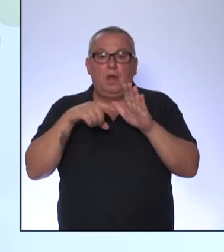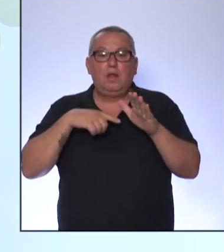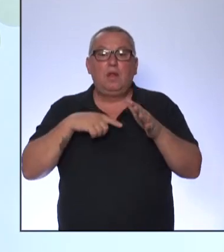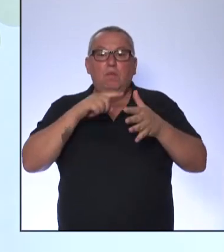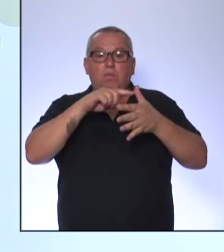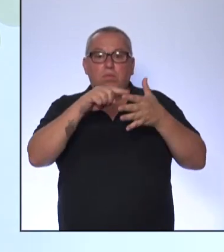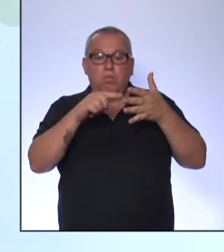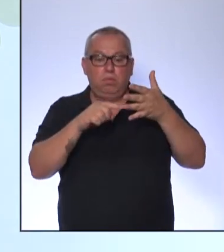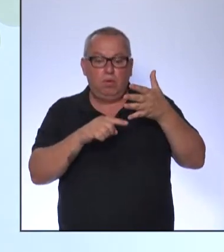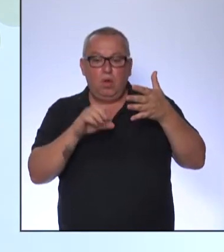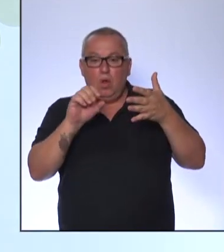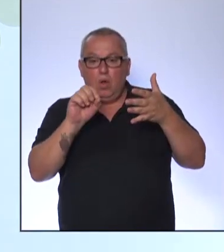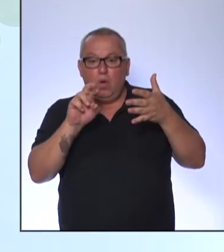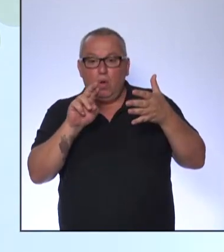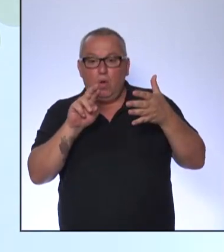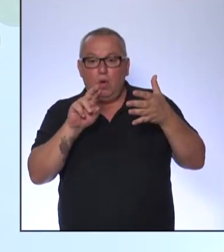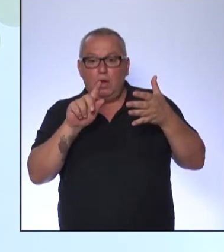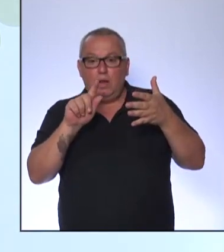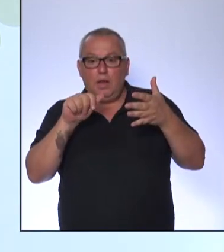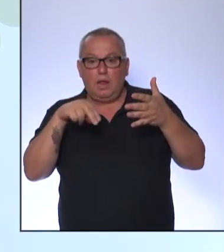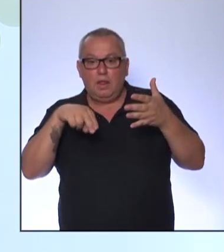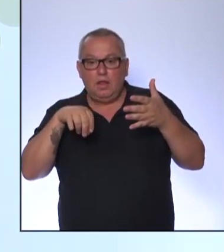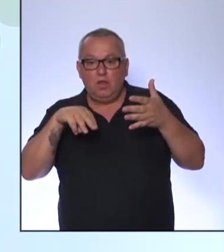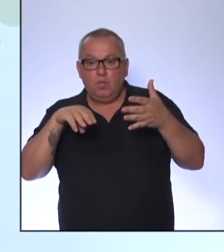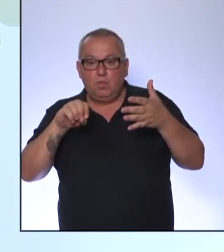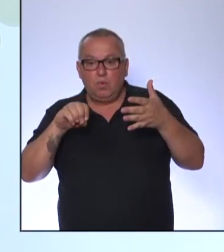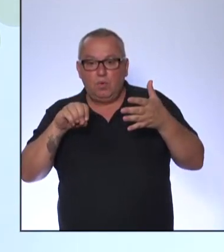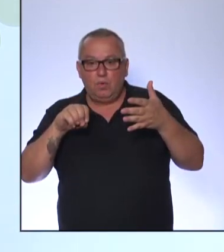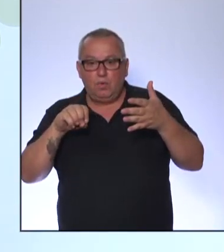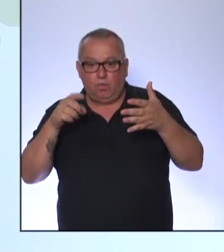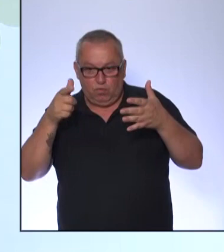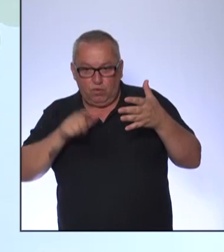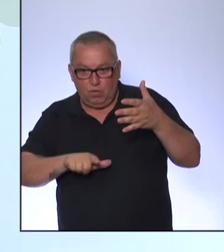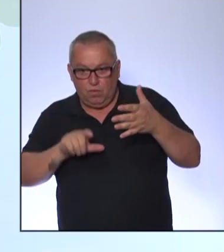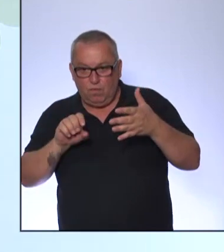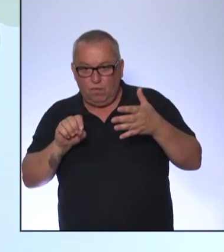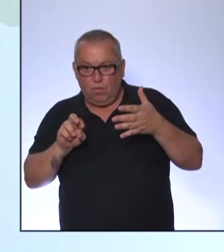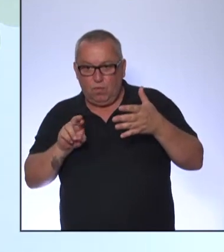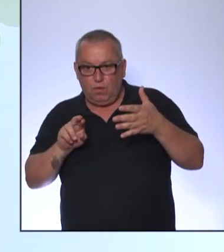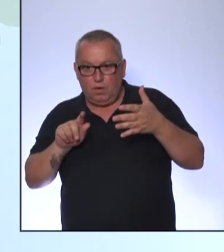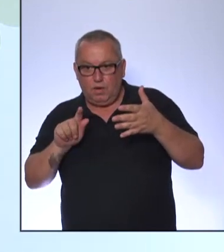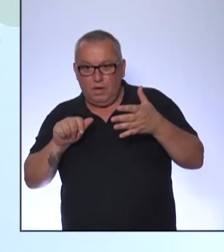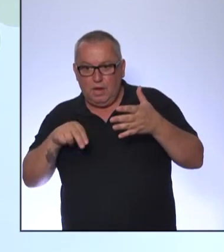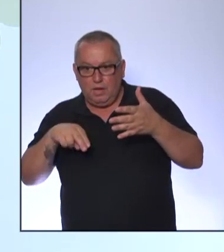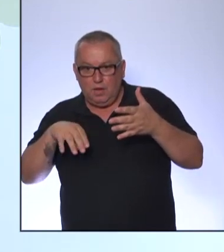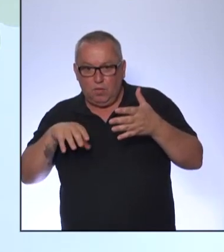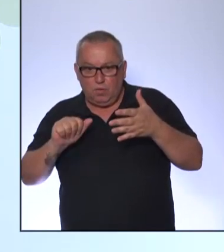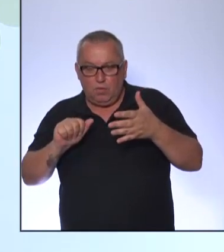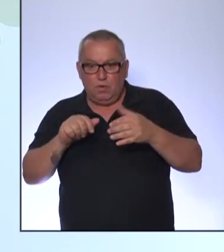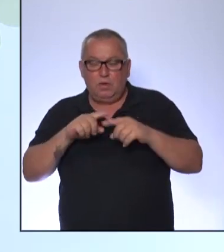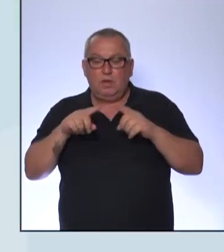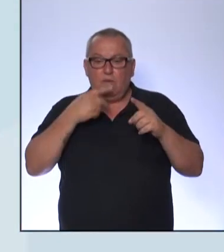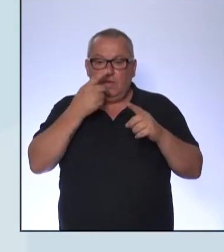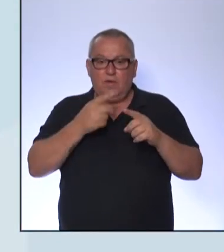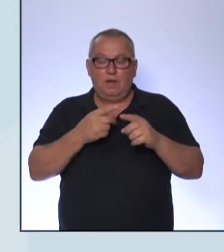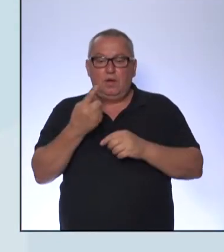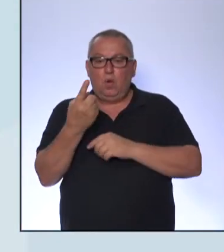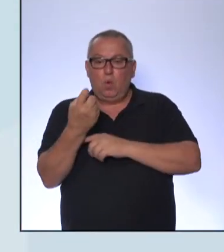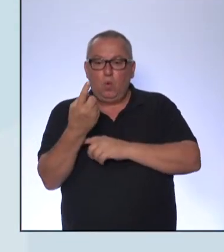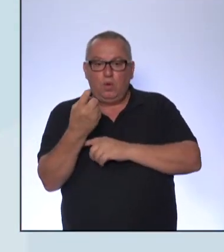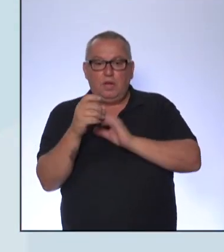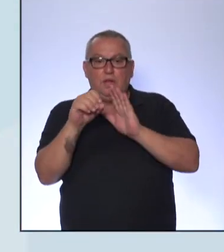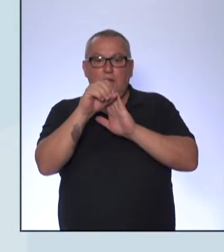tipos de organismos. Então, os organismos eles podem ser classificados em unicelulares